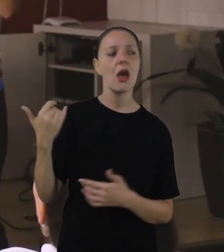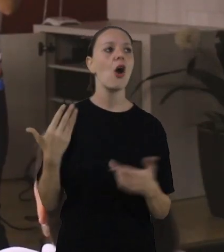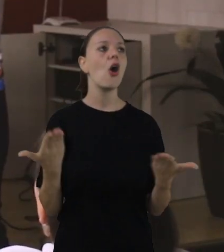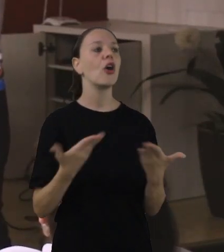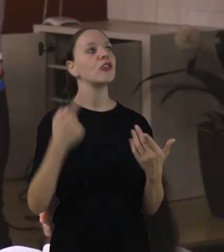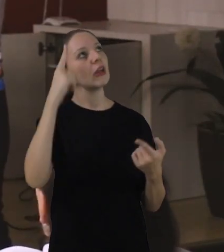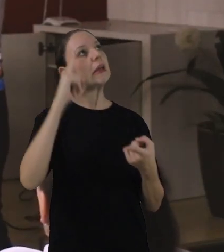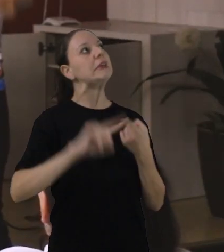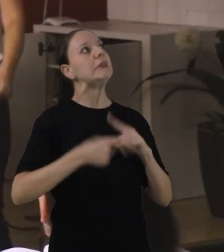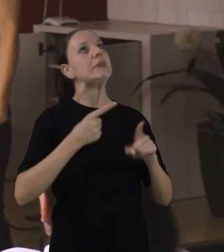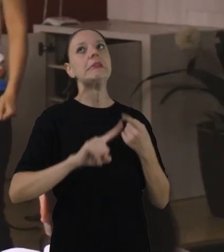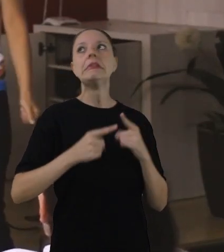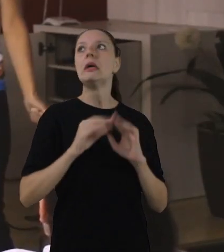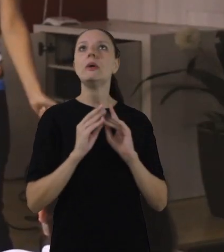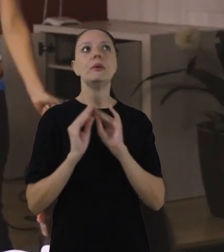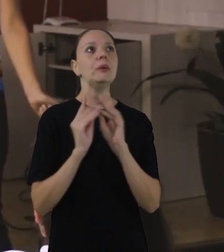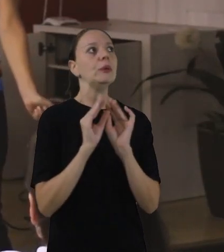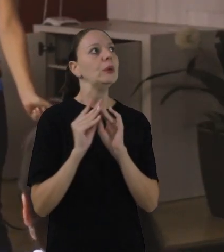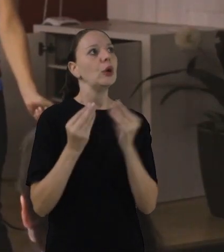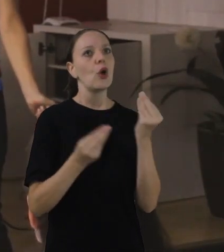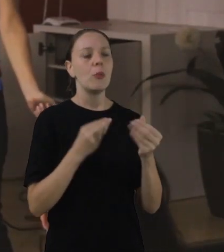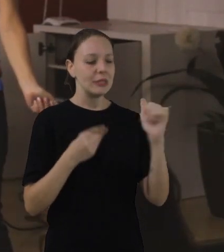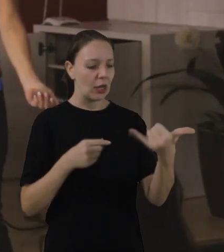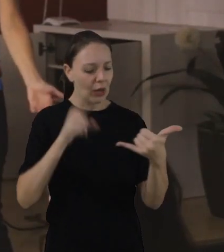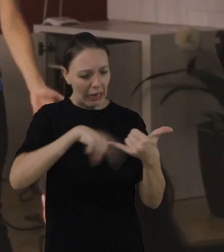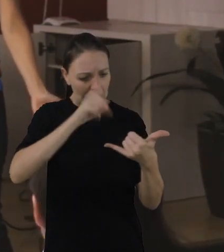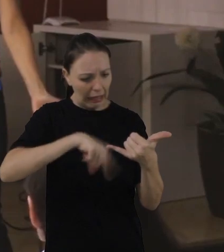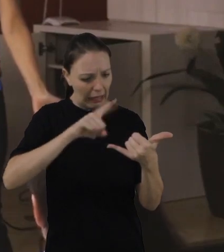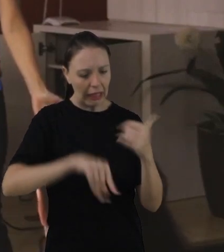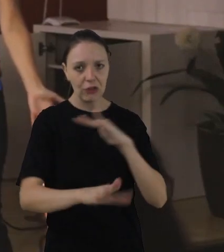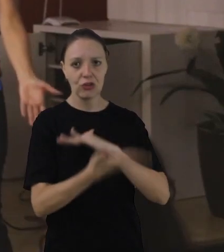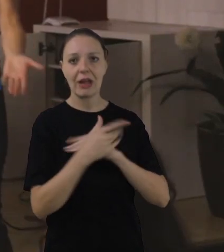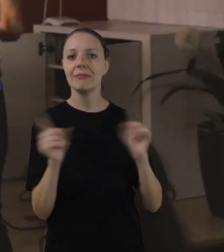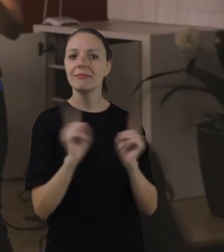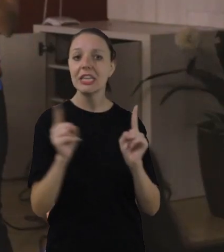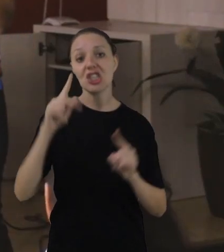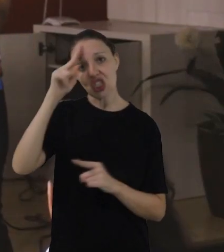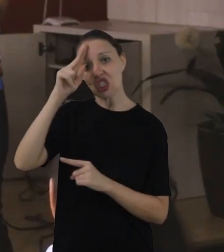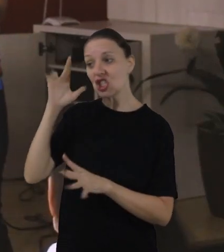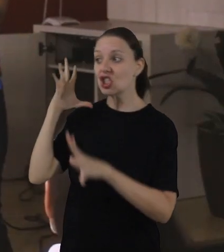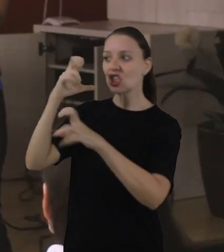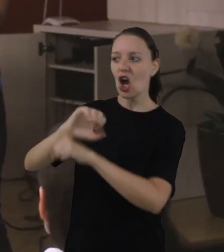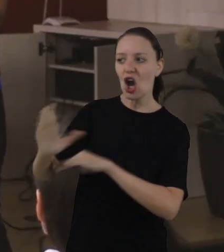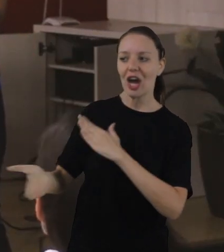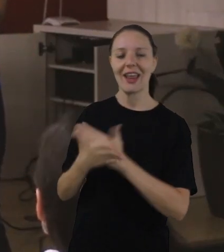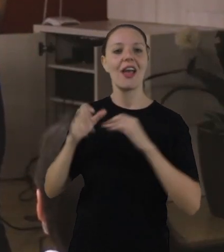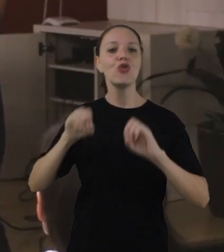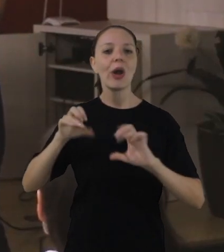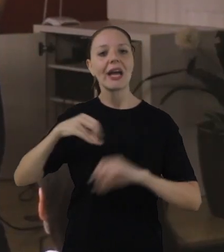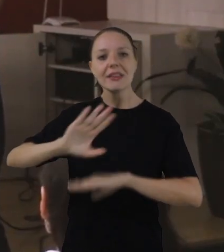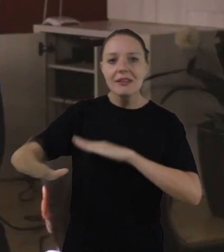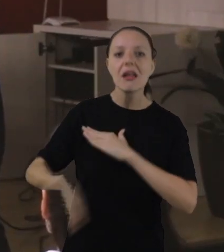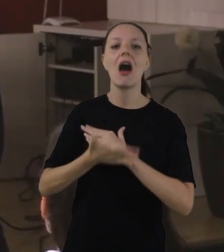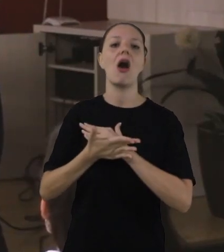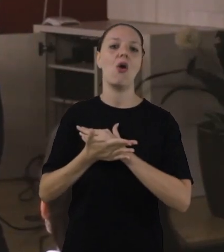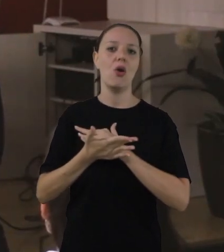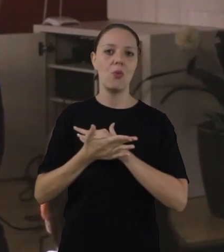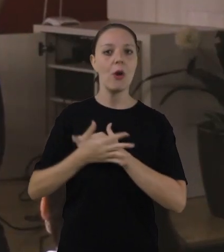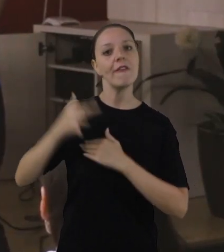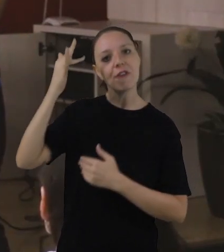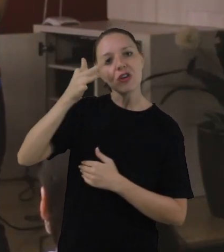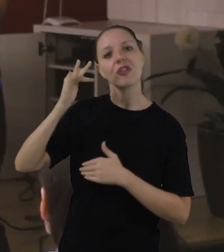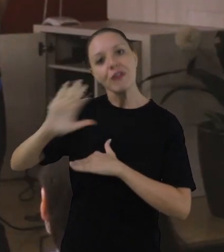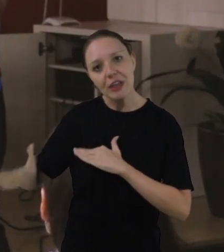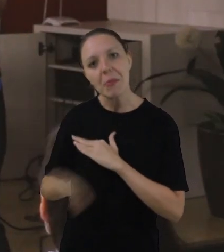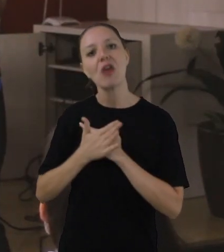achando que a resposta está no celular, e não está. A resposta está na história, a resposta está na educação, a resposta está na